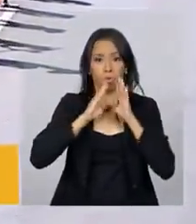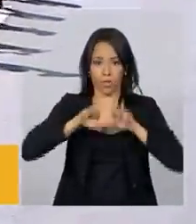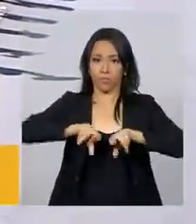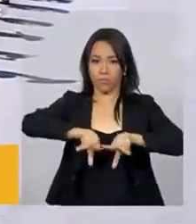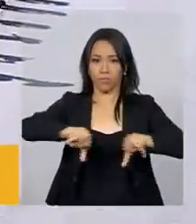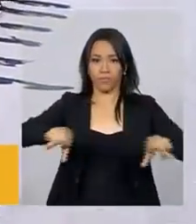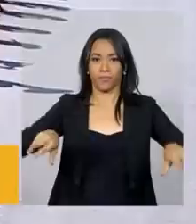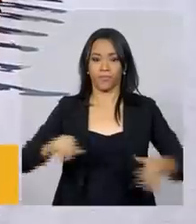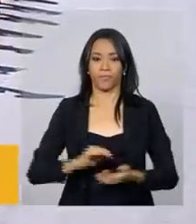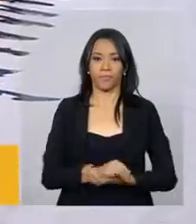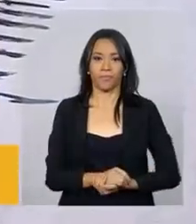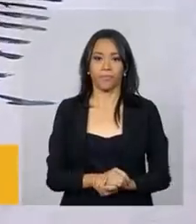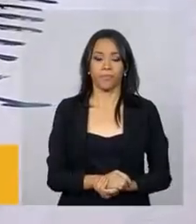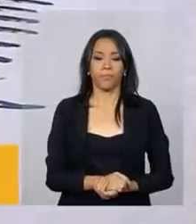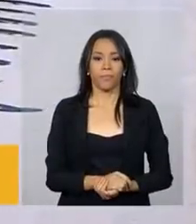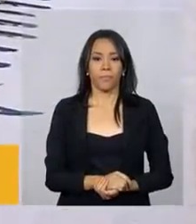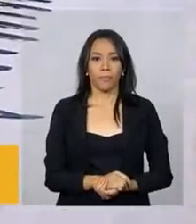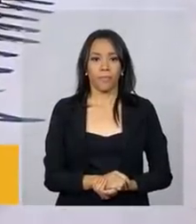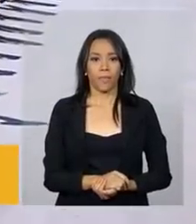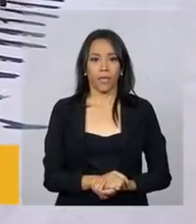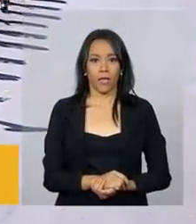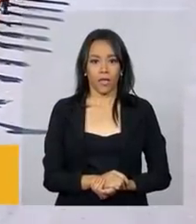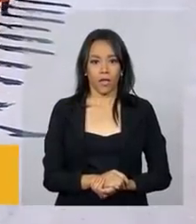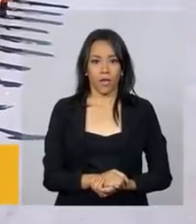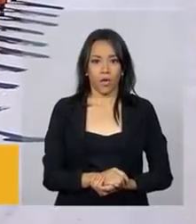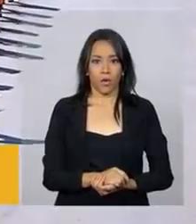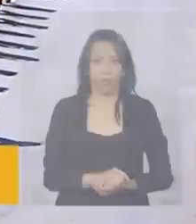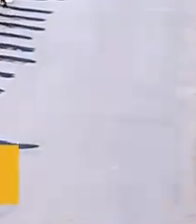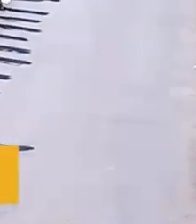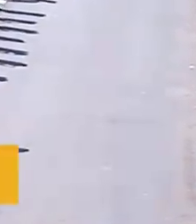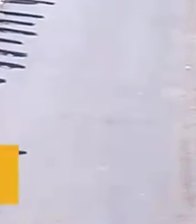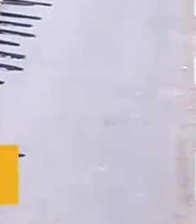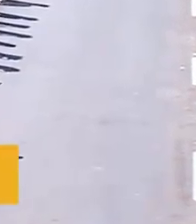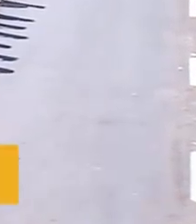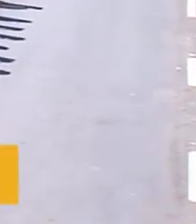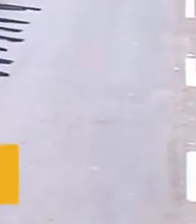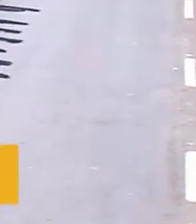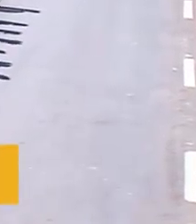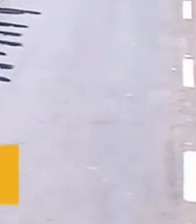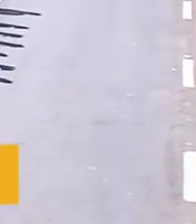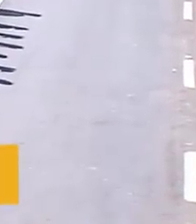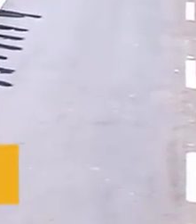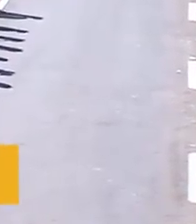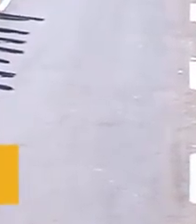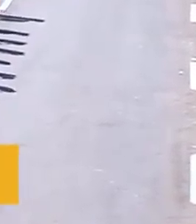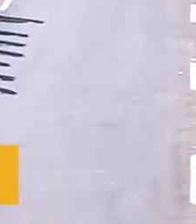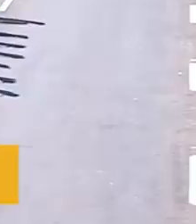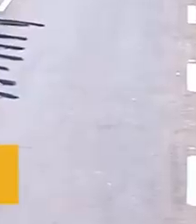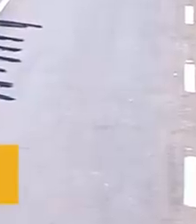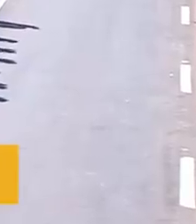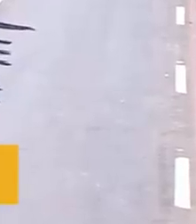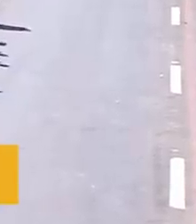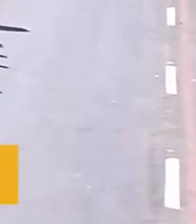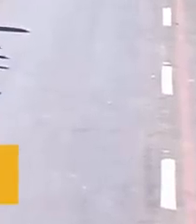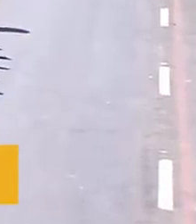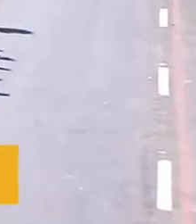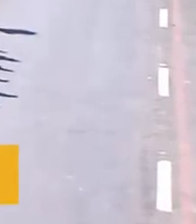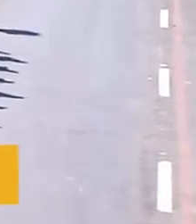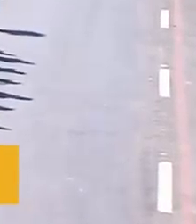televisão? O dia da nossa independência, o aniversário da nossa independência, ele por si só, ele deve